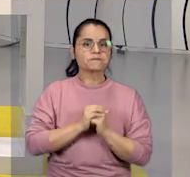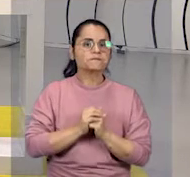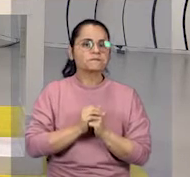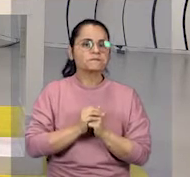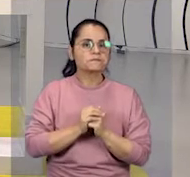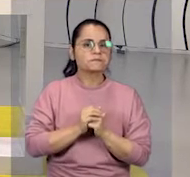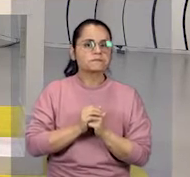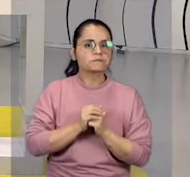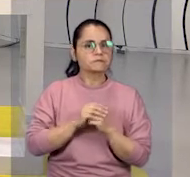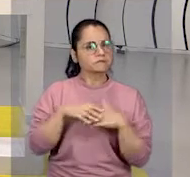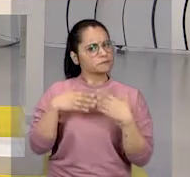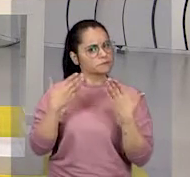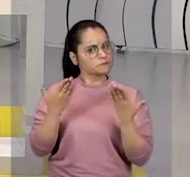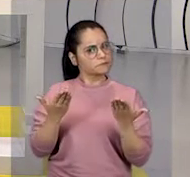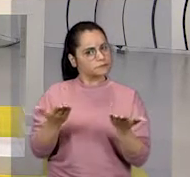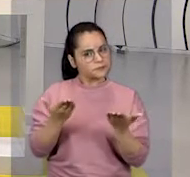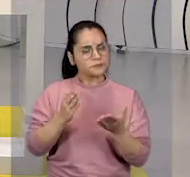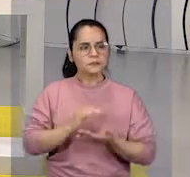Paleolítico.